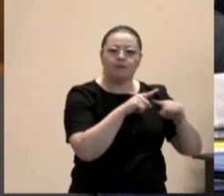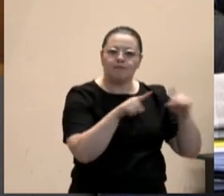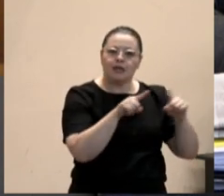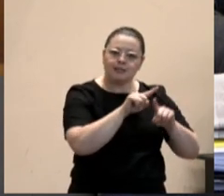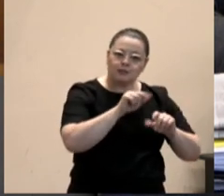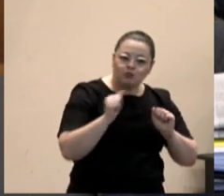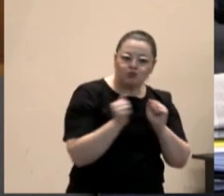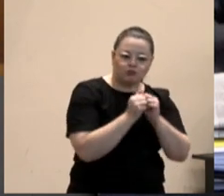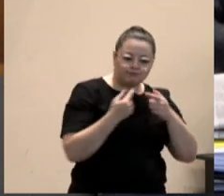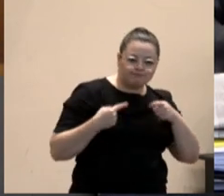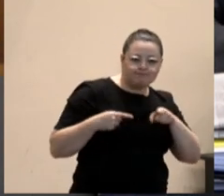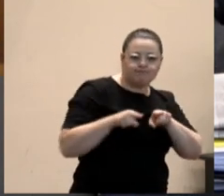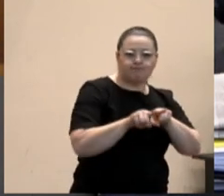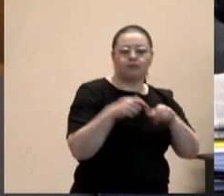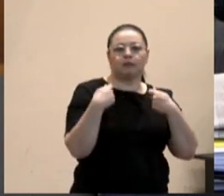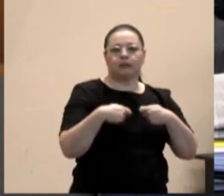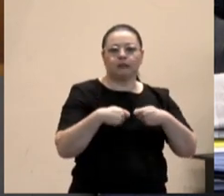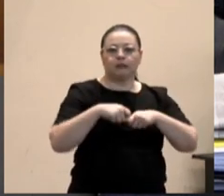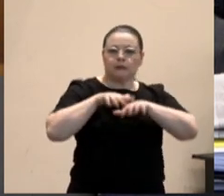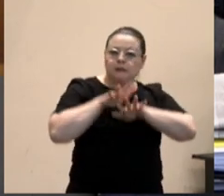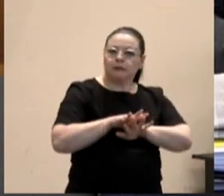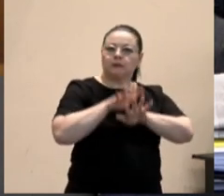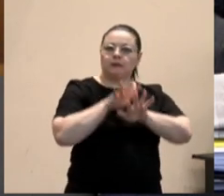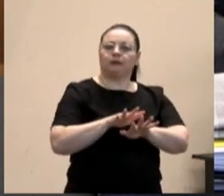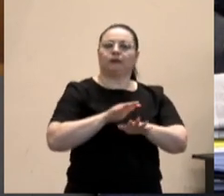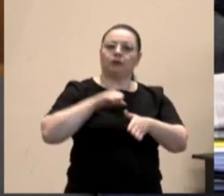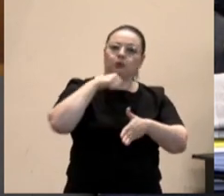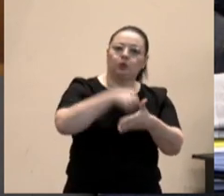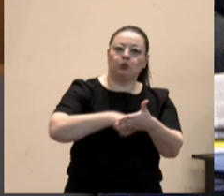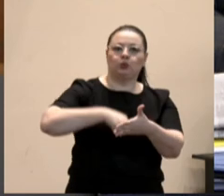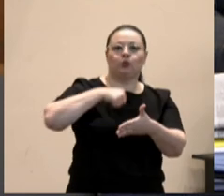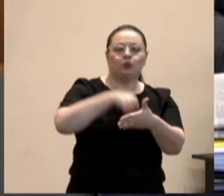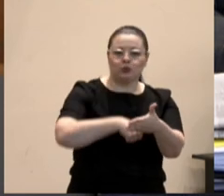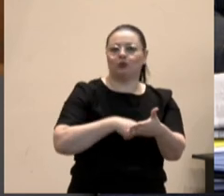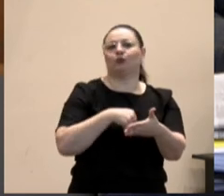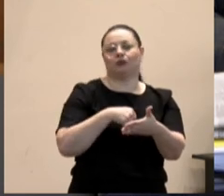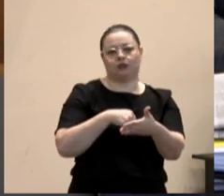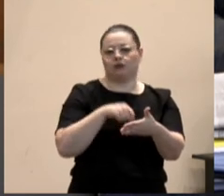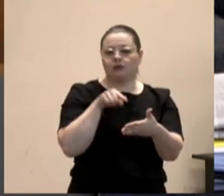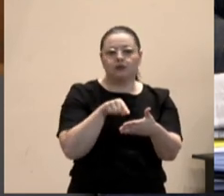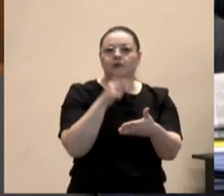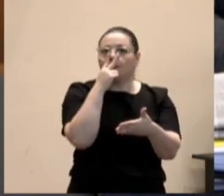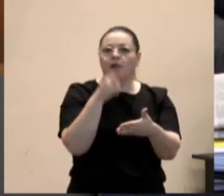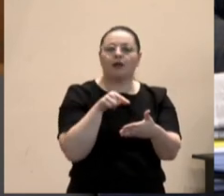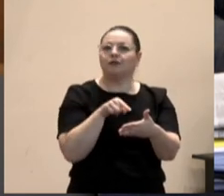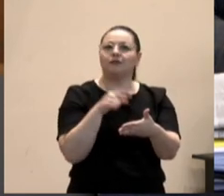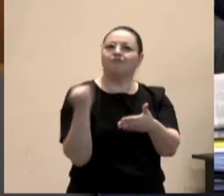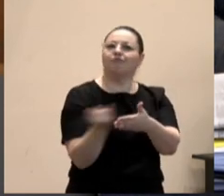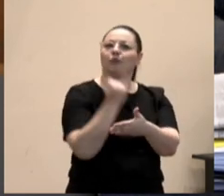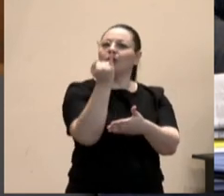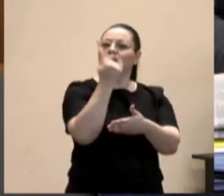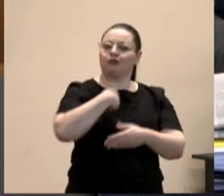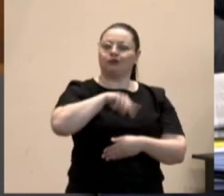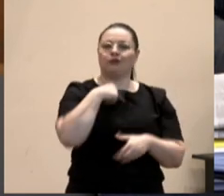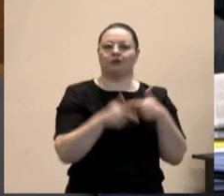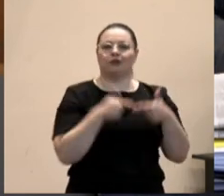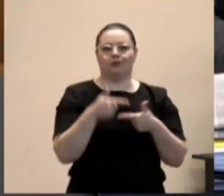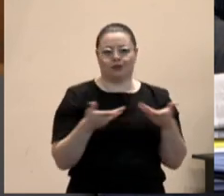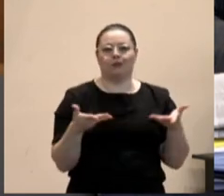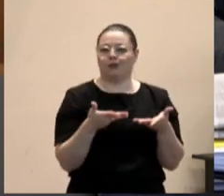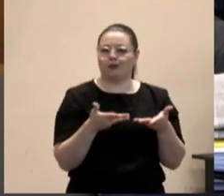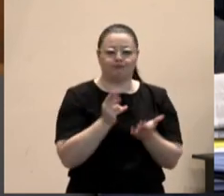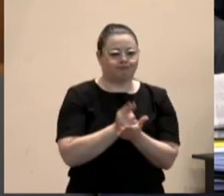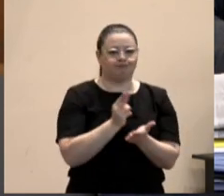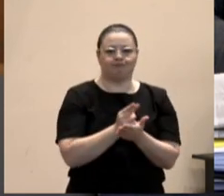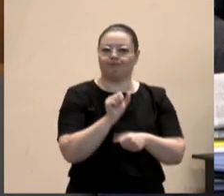militância, ela é quase que uma condição fundamental para o exercício do nosso trabalho. Né?